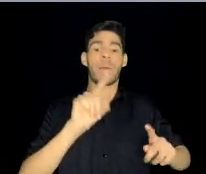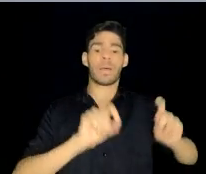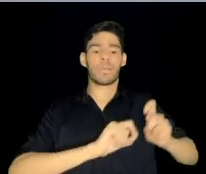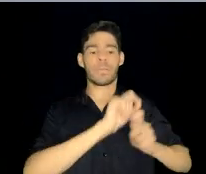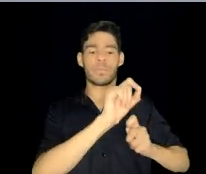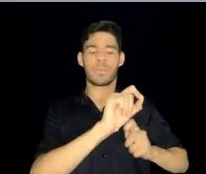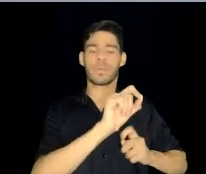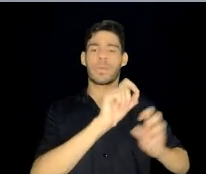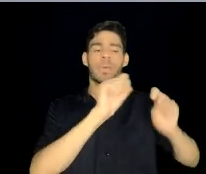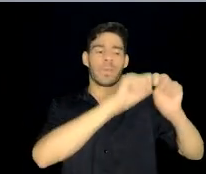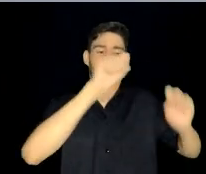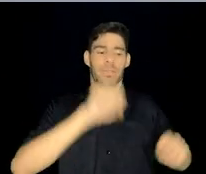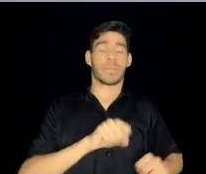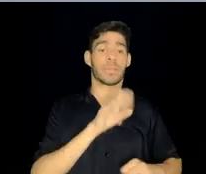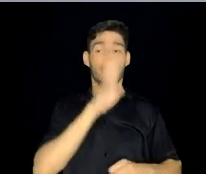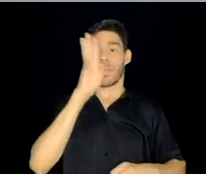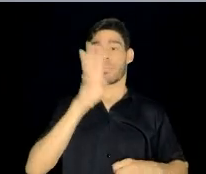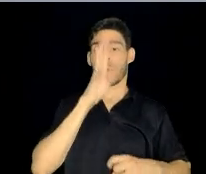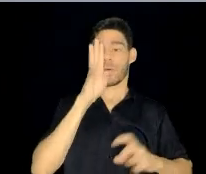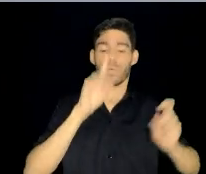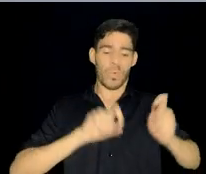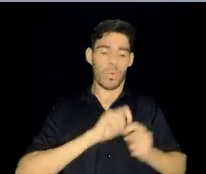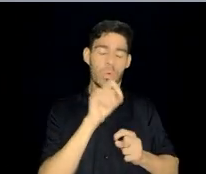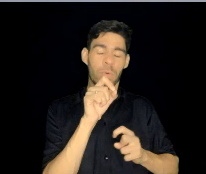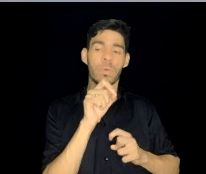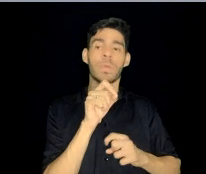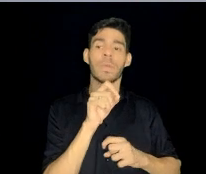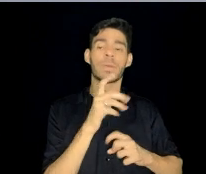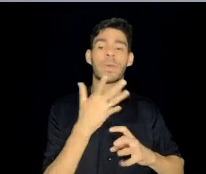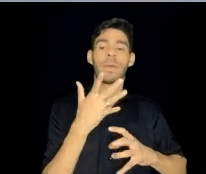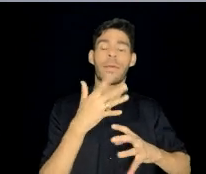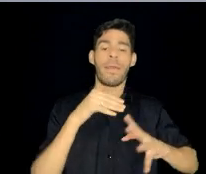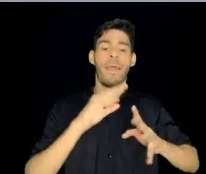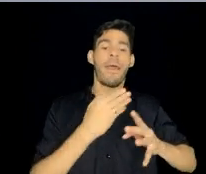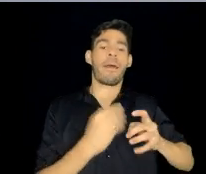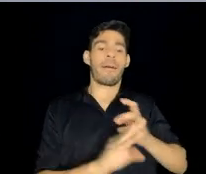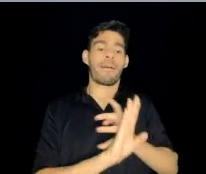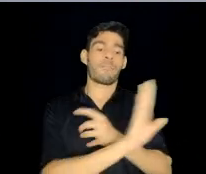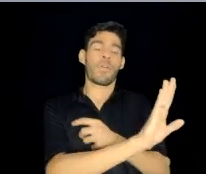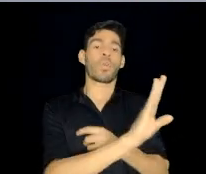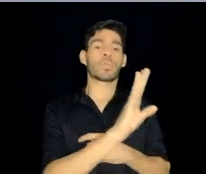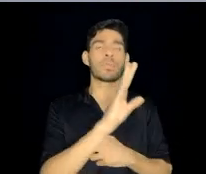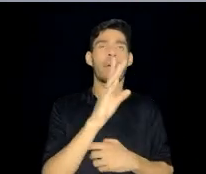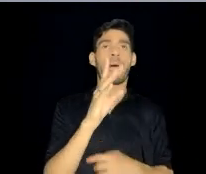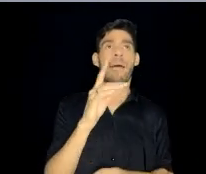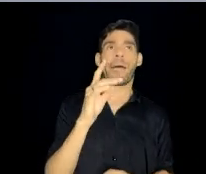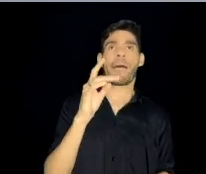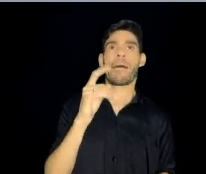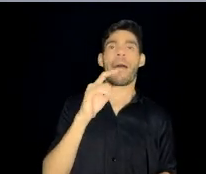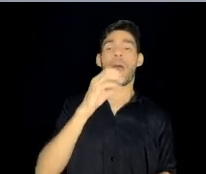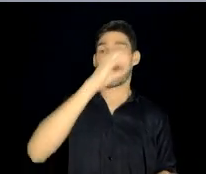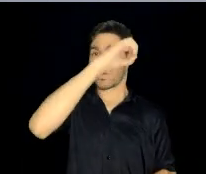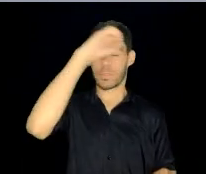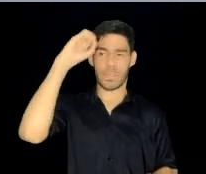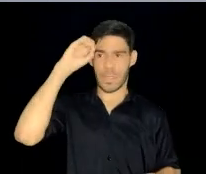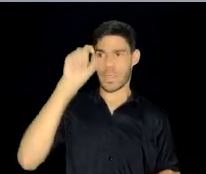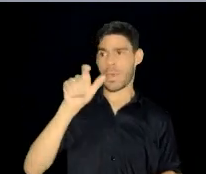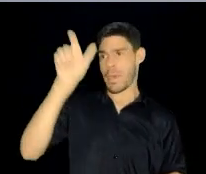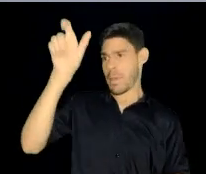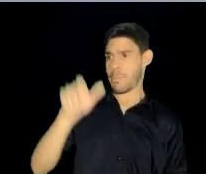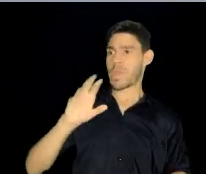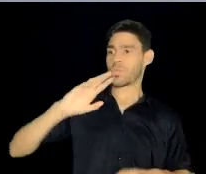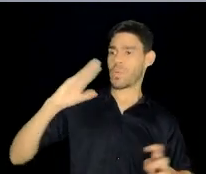tipicidade, mas o ônus da prova no sistema acusatório, o ônus da acusação é afastar a presunção de inocência. Quer